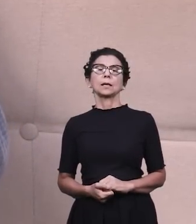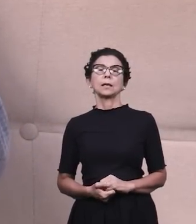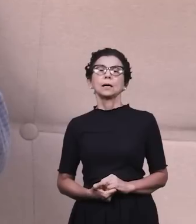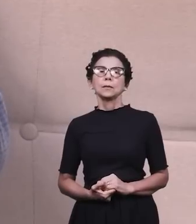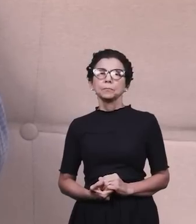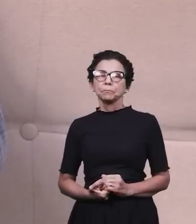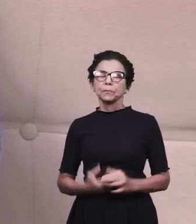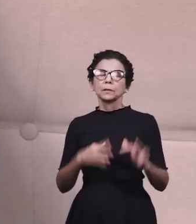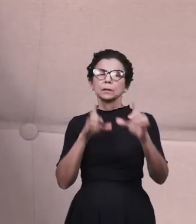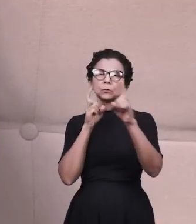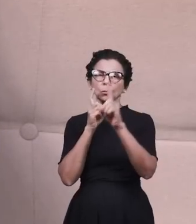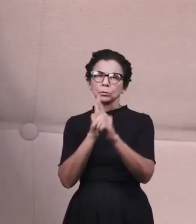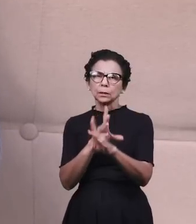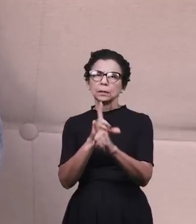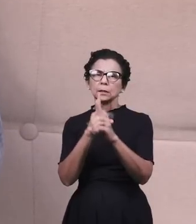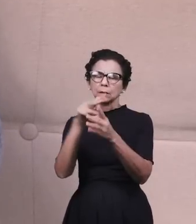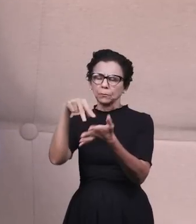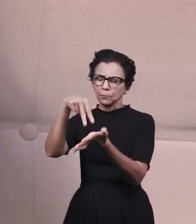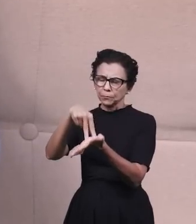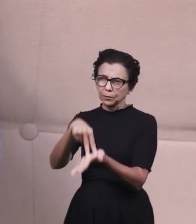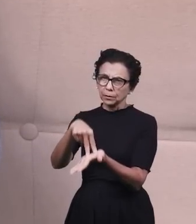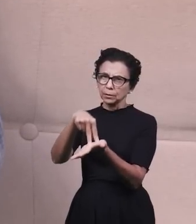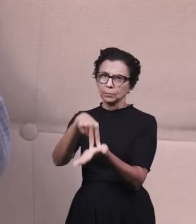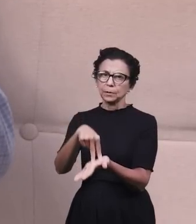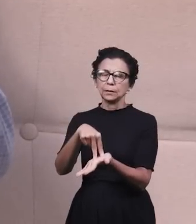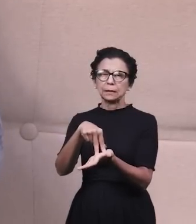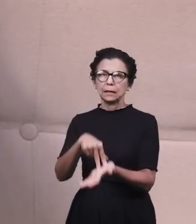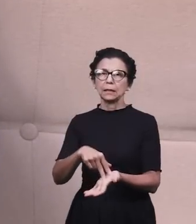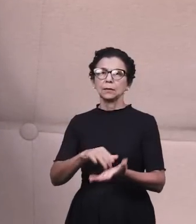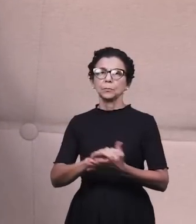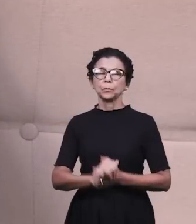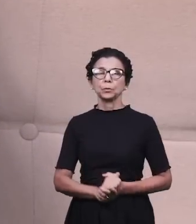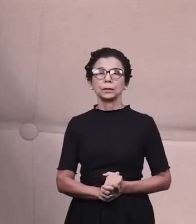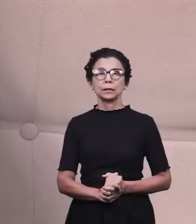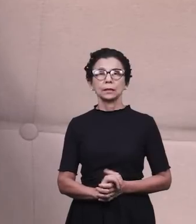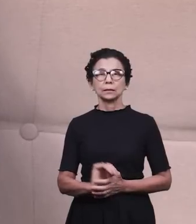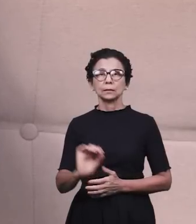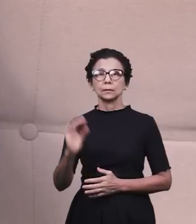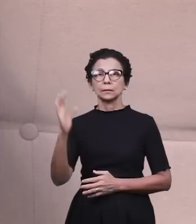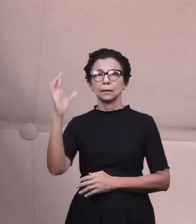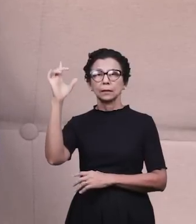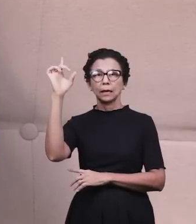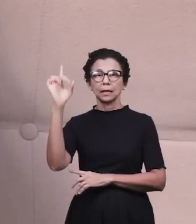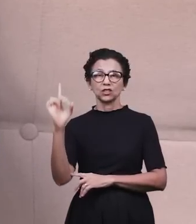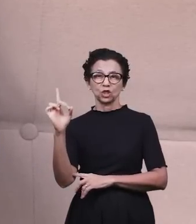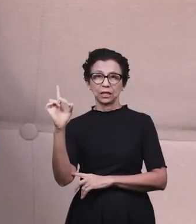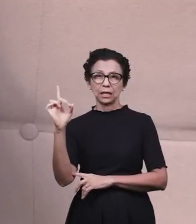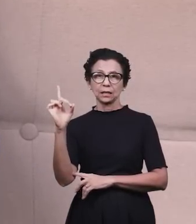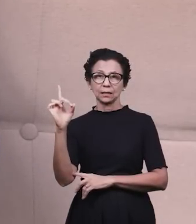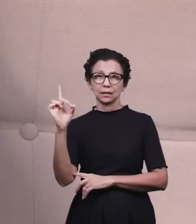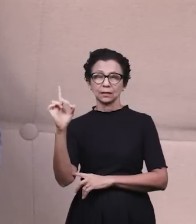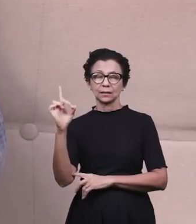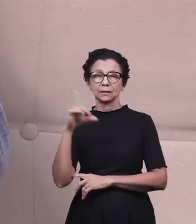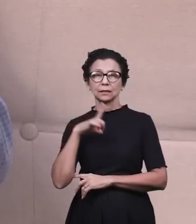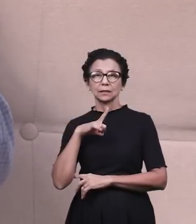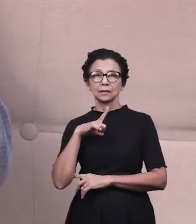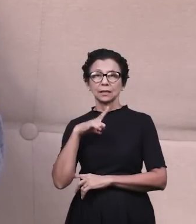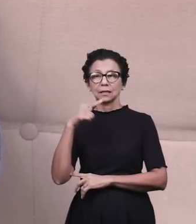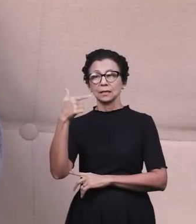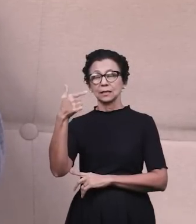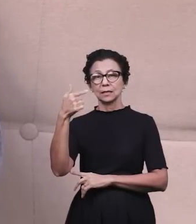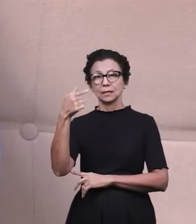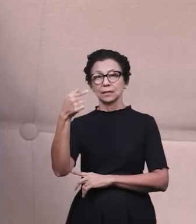da palavra, da doutrina. Aquele que tem na sua destra as 7 estrelas e anda no meio dos